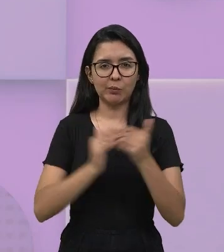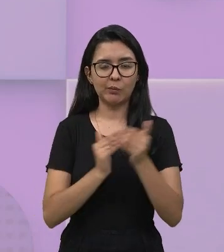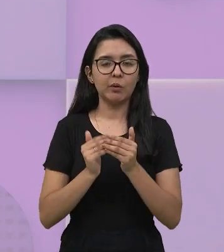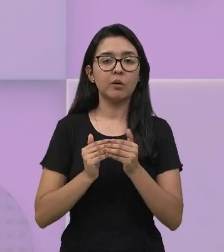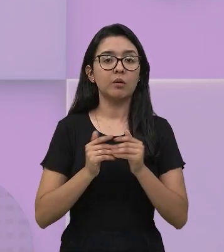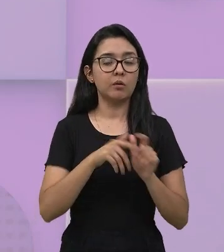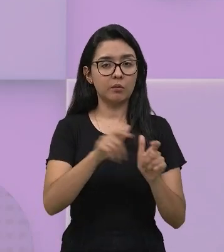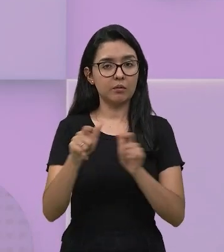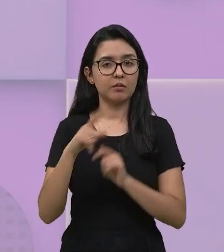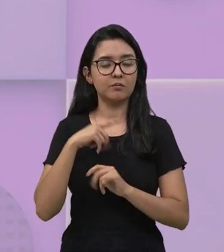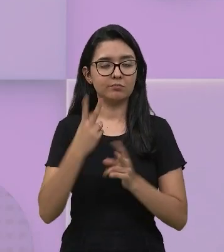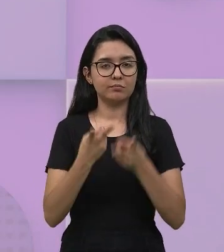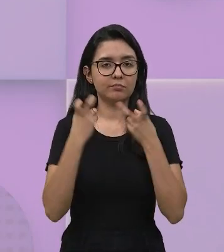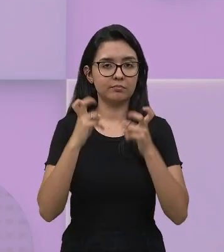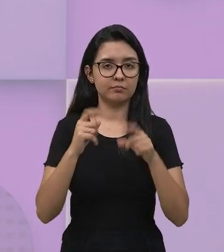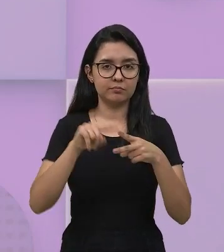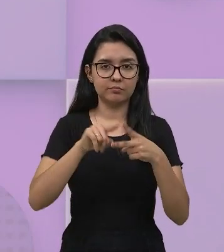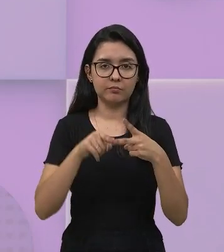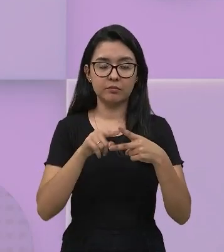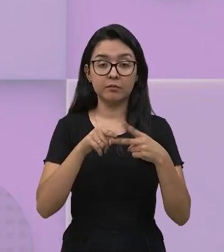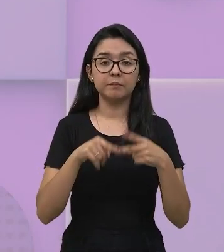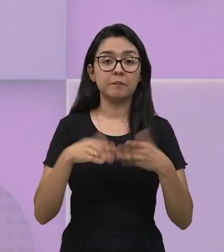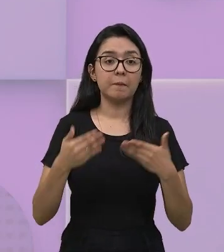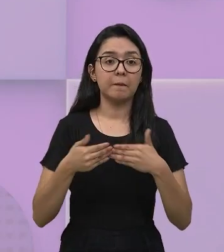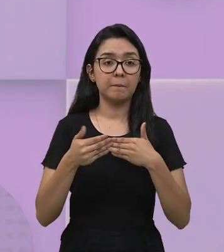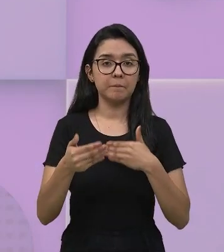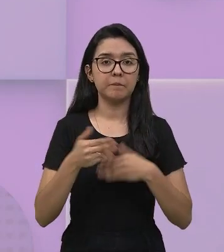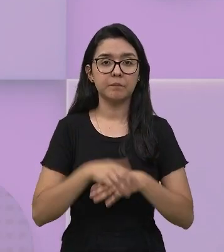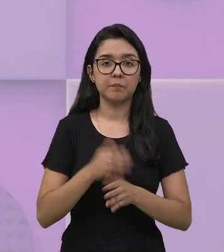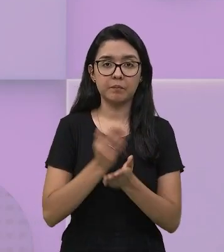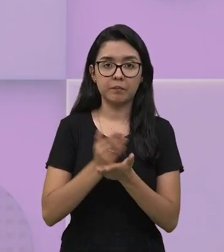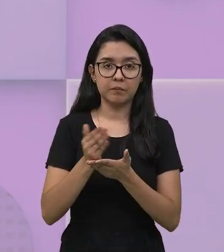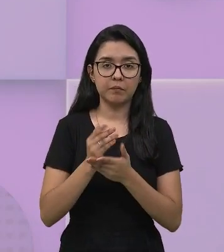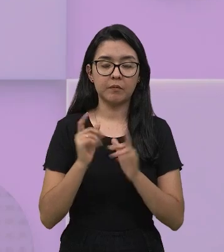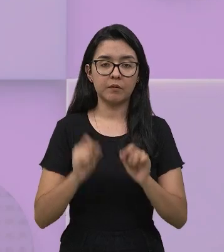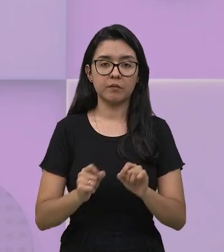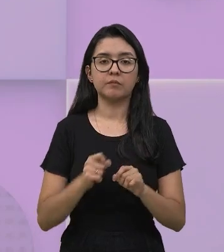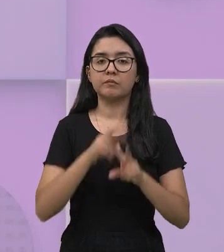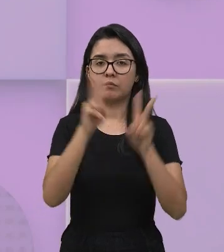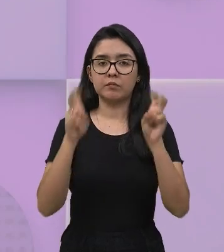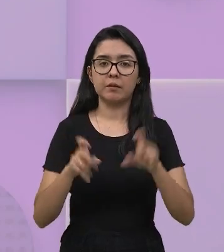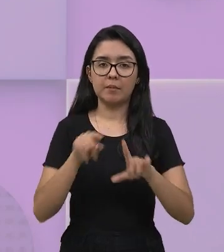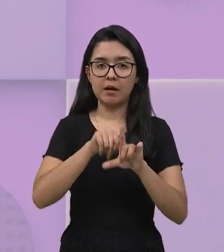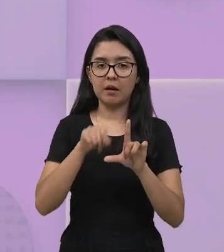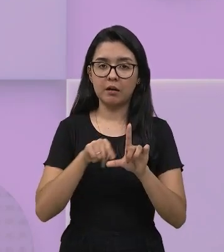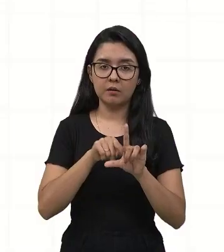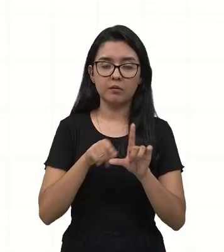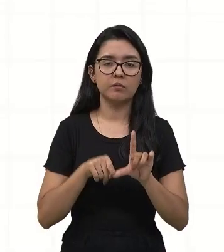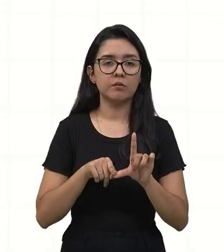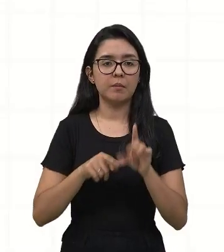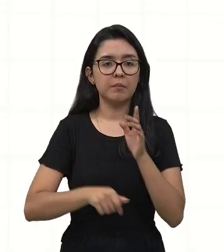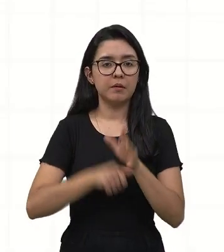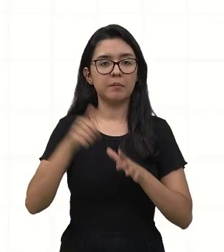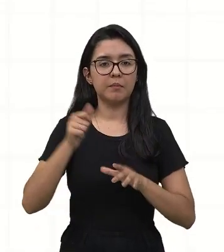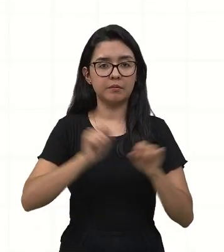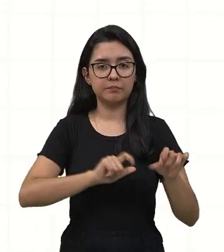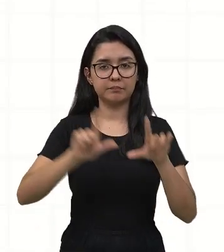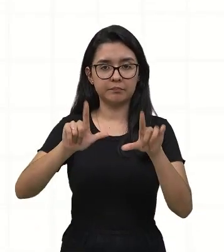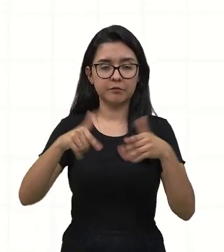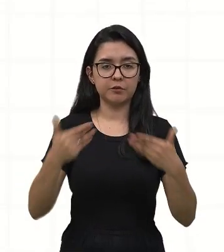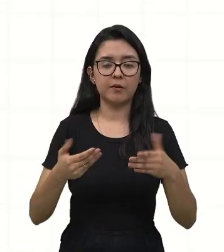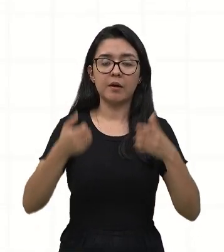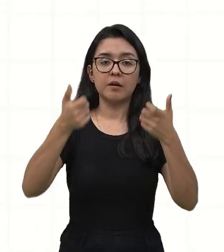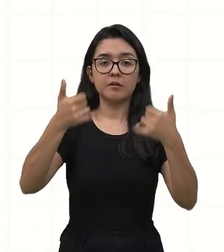aí do nosso VT, né? Então, para continuarmos a nossa conversa sobre ângulos, nós vamos então aqui para a nossa primeira cartela e vamos